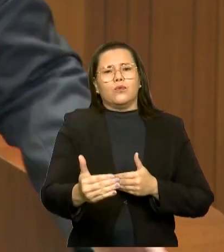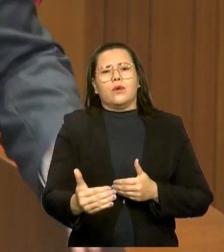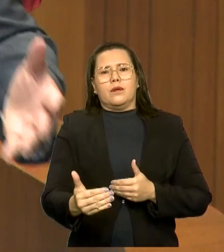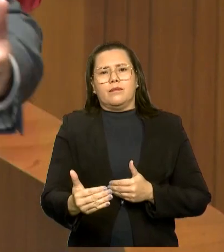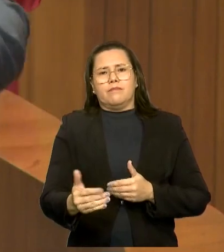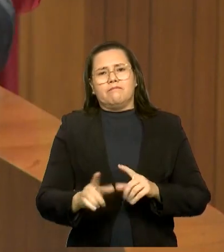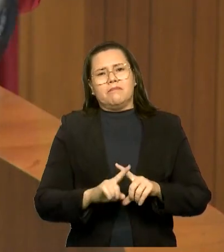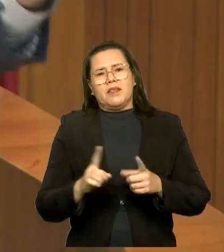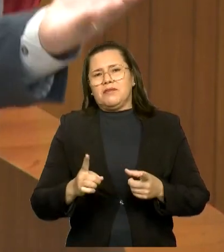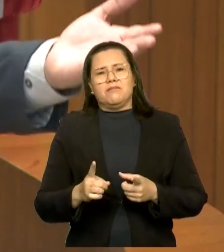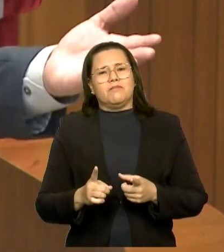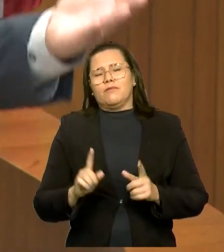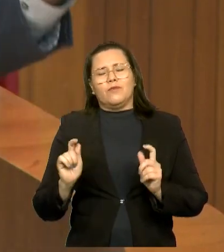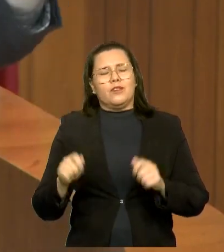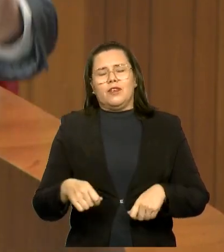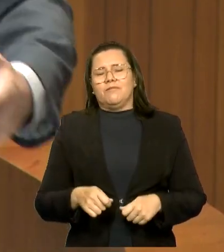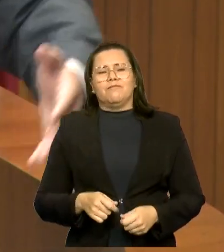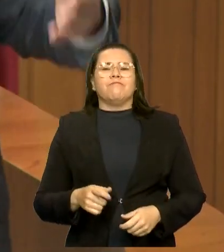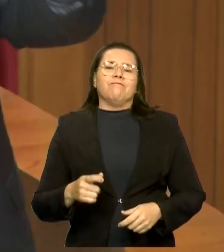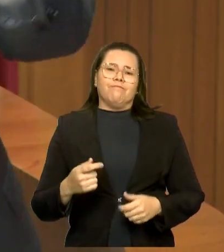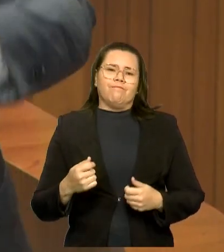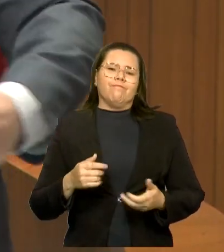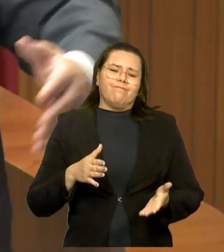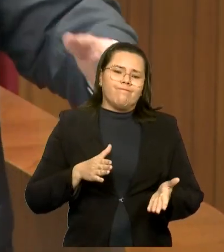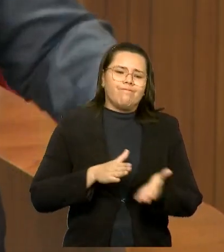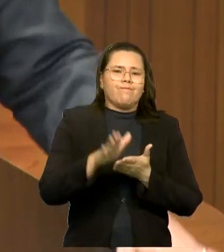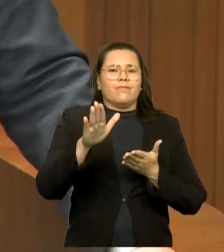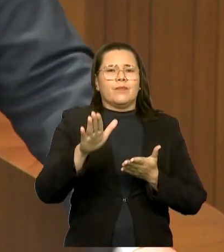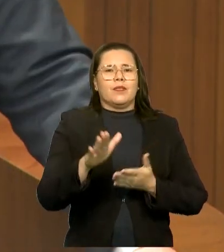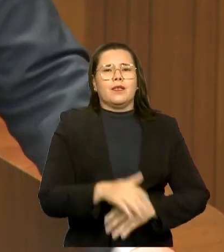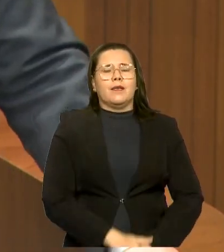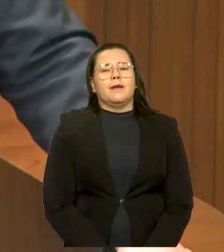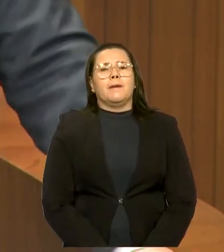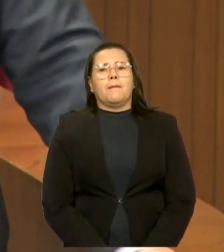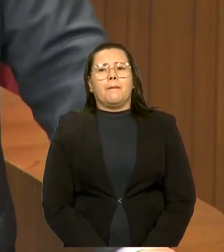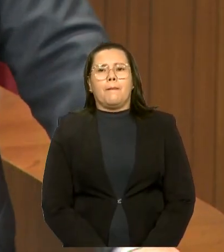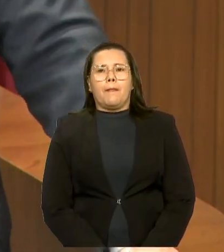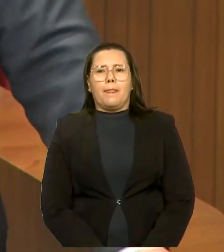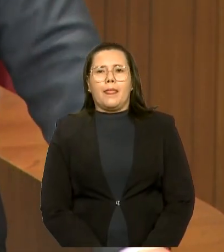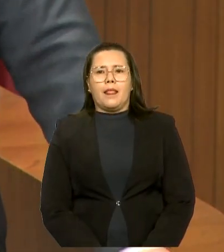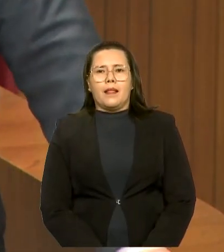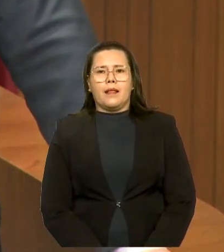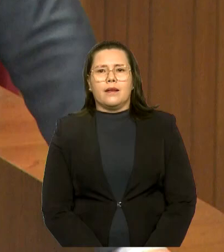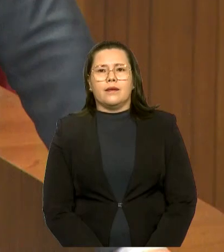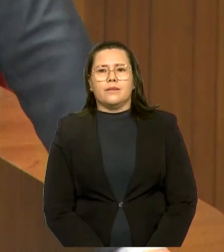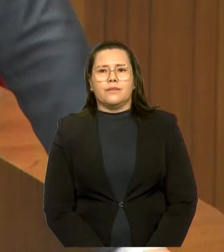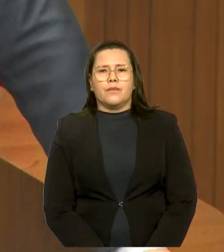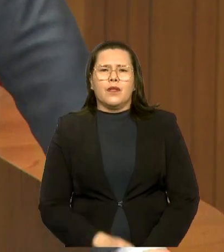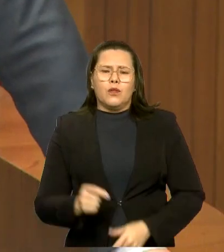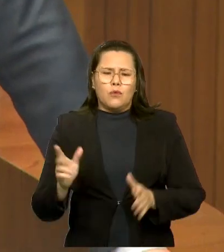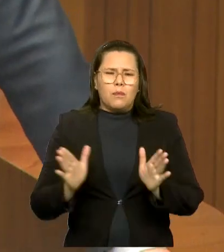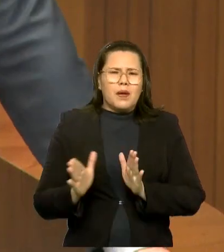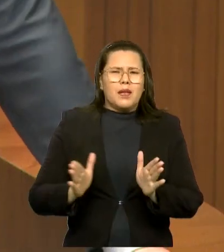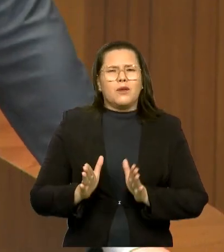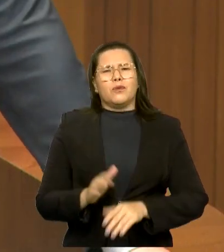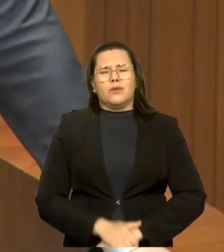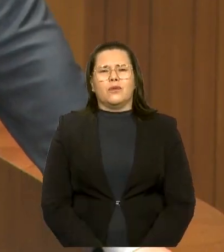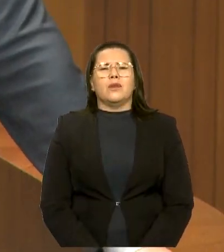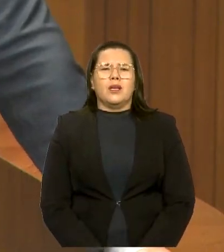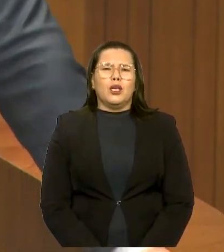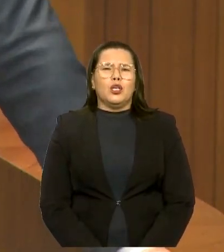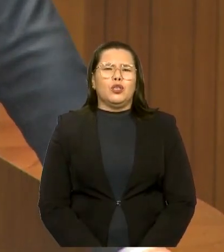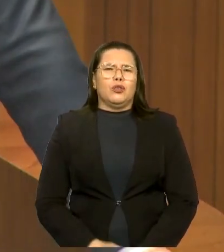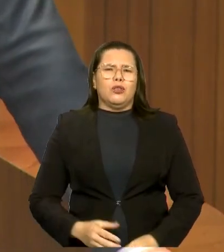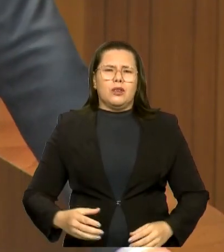possível. E aquilo que no começo do governo Flávio Dino eram as vacas magras, em um determinado momento, no governo Temer, nós percebemos